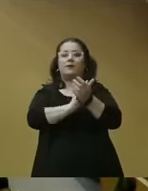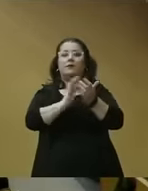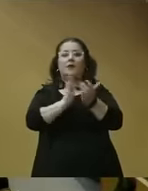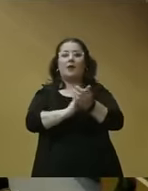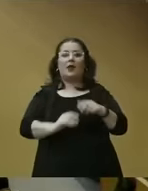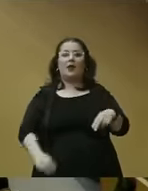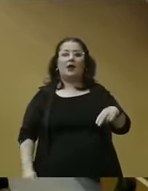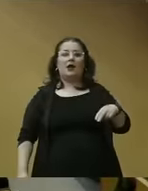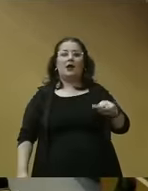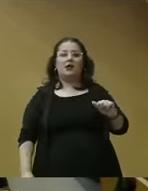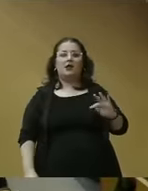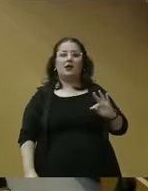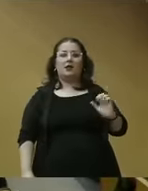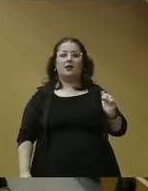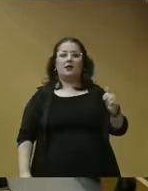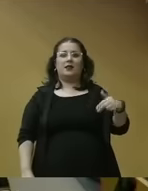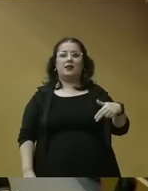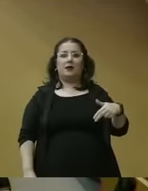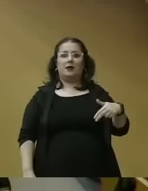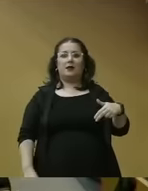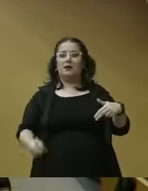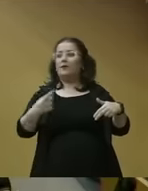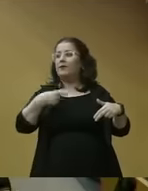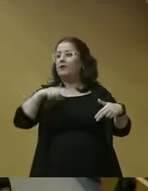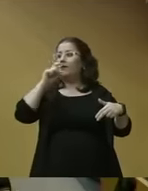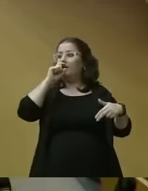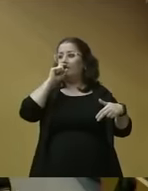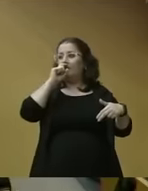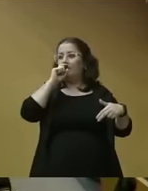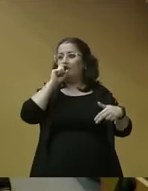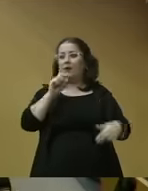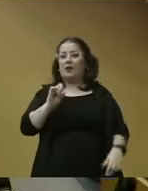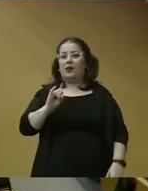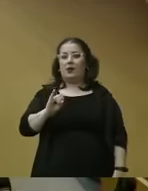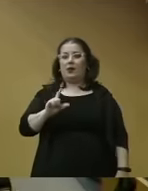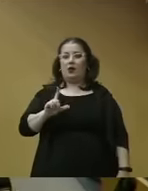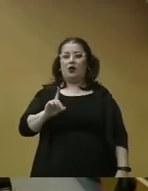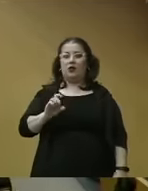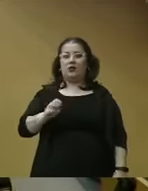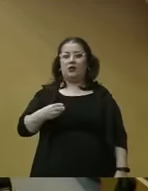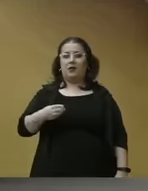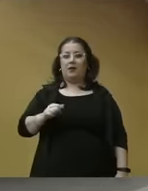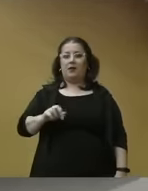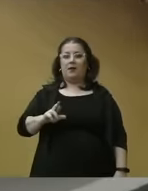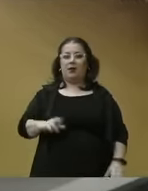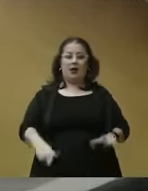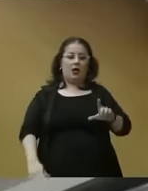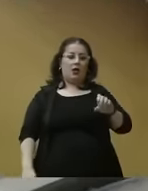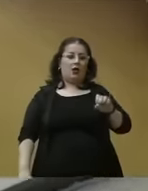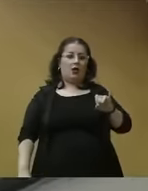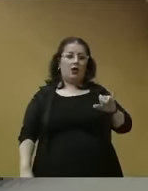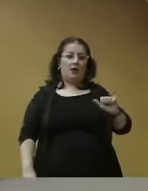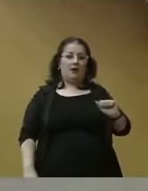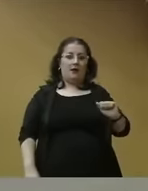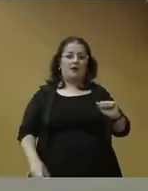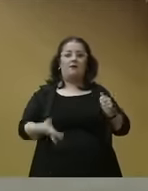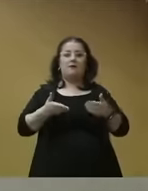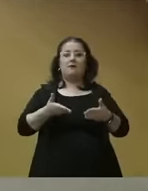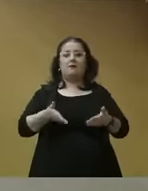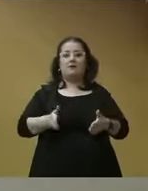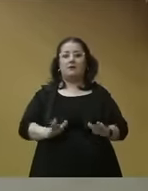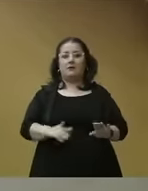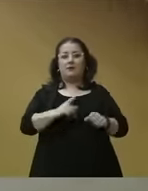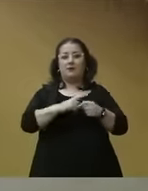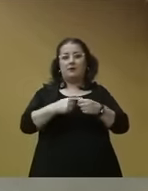Natan Henrique Mansky Rolls, filho de Ildemar Rolls e Loia Denise Mansky Rolls, natural